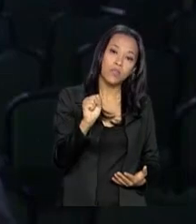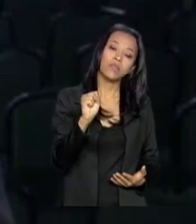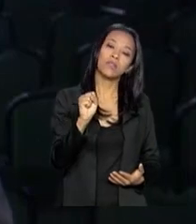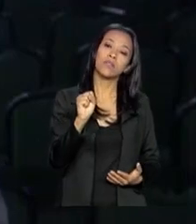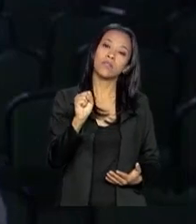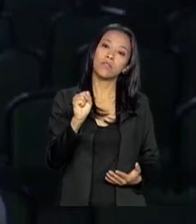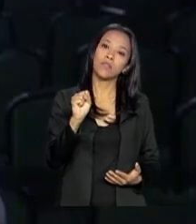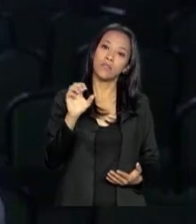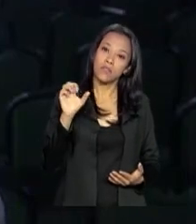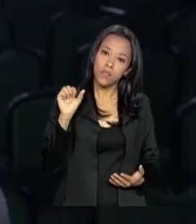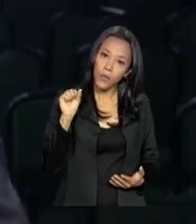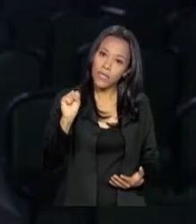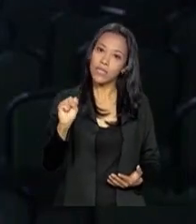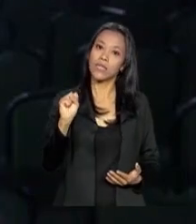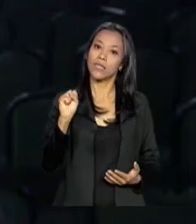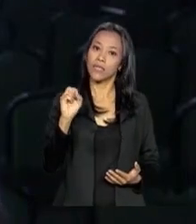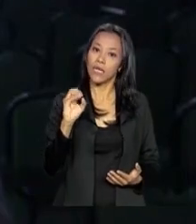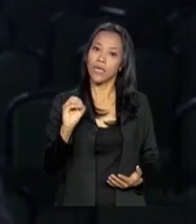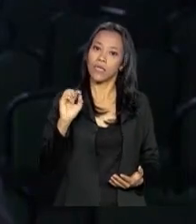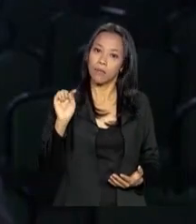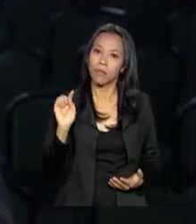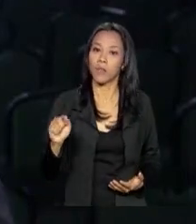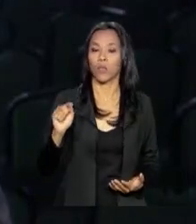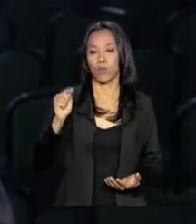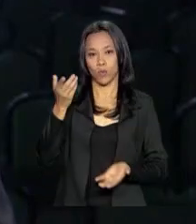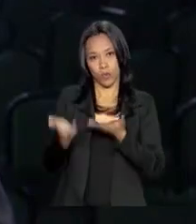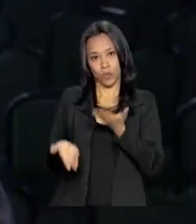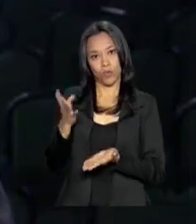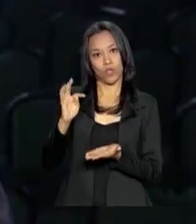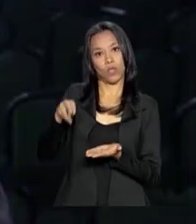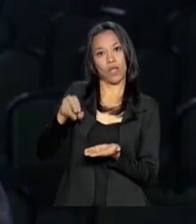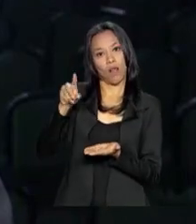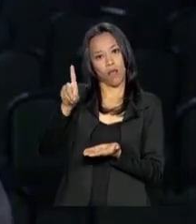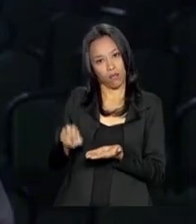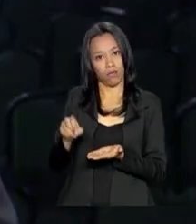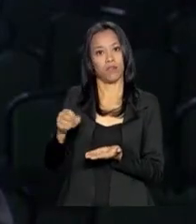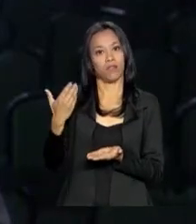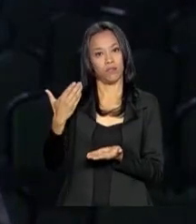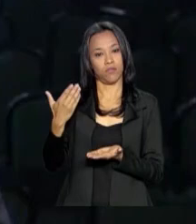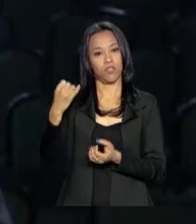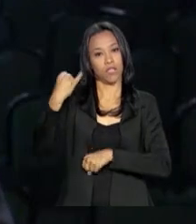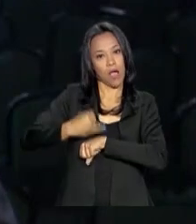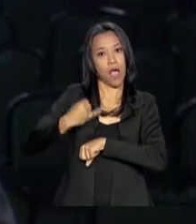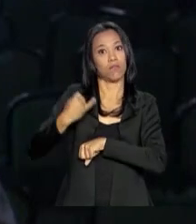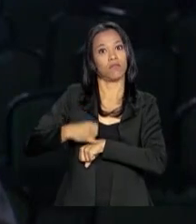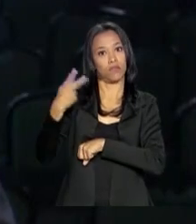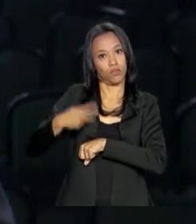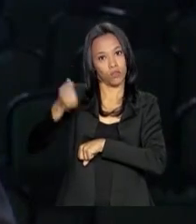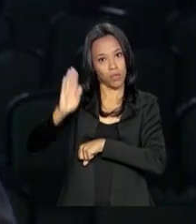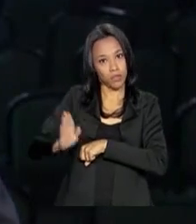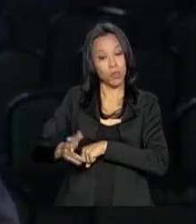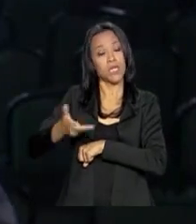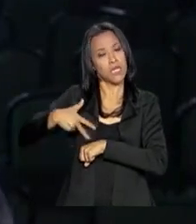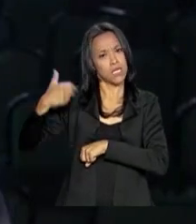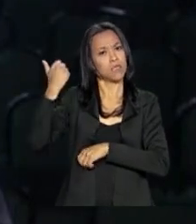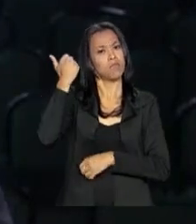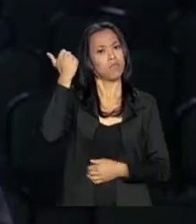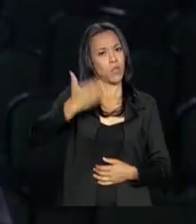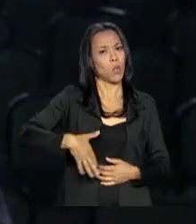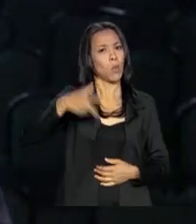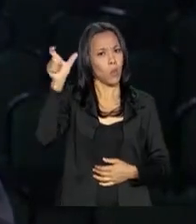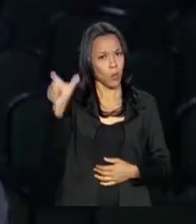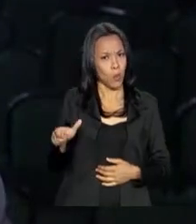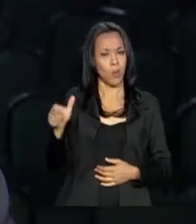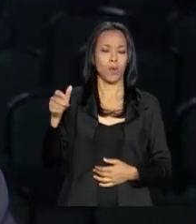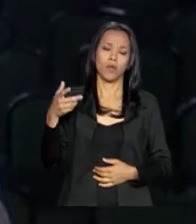880 mil toneladas de aço brasileiro. E o presidente Michel Temer falou a respeito da sobretaxa